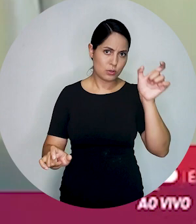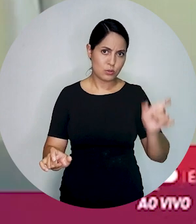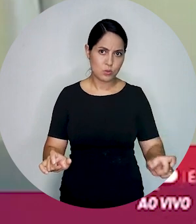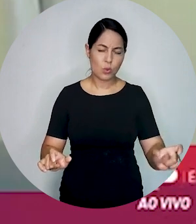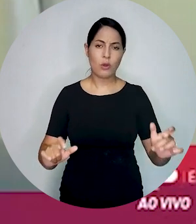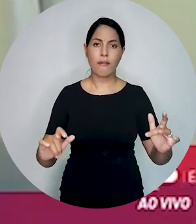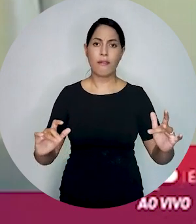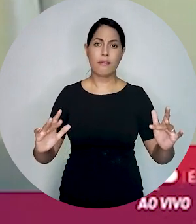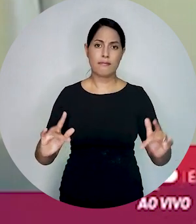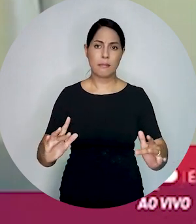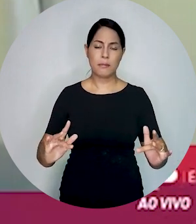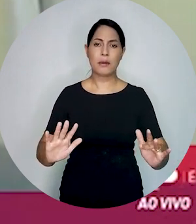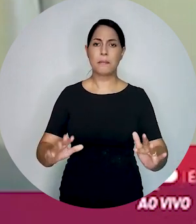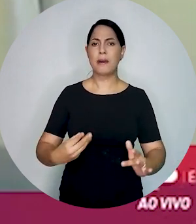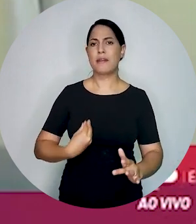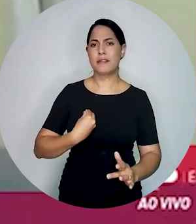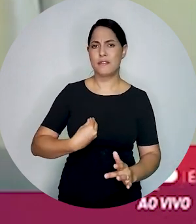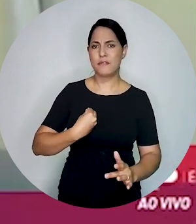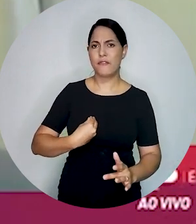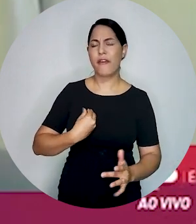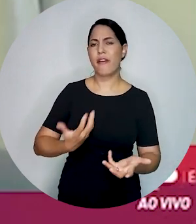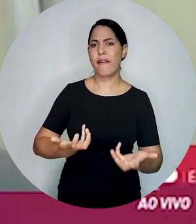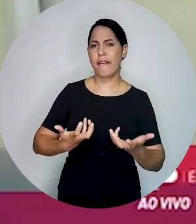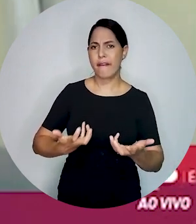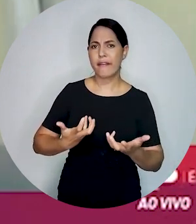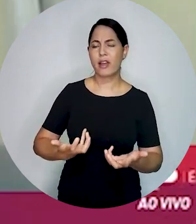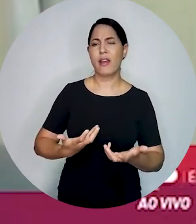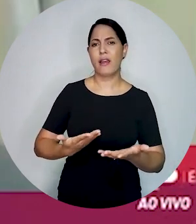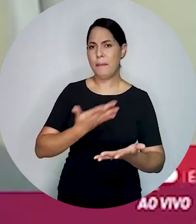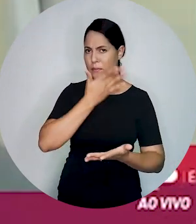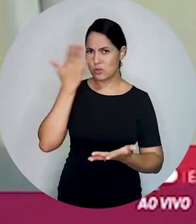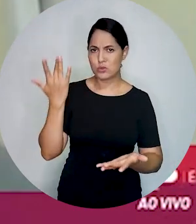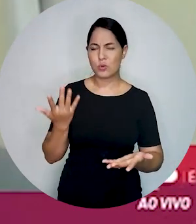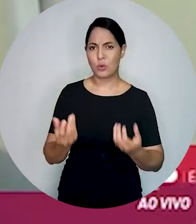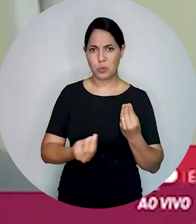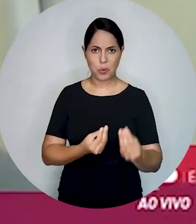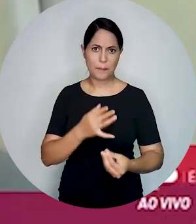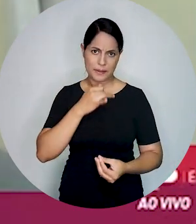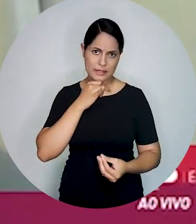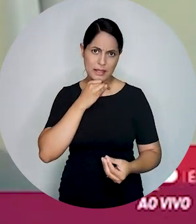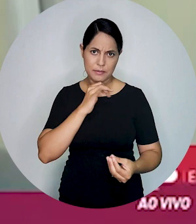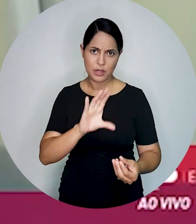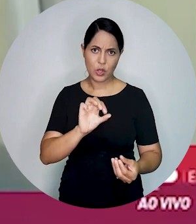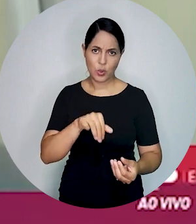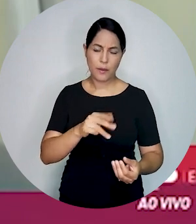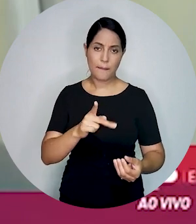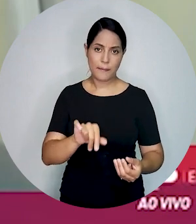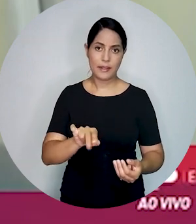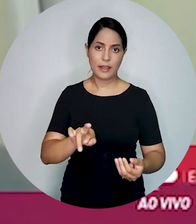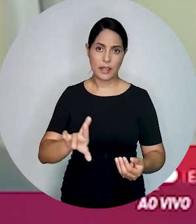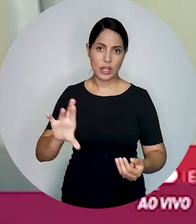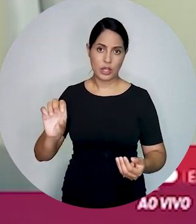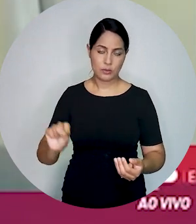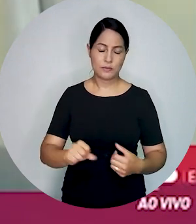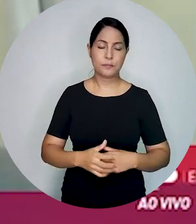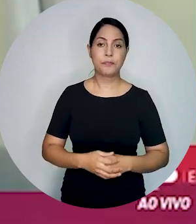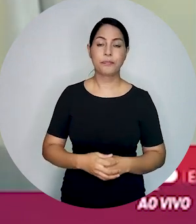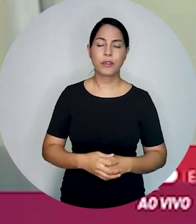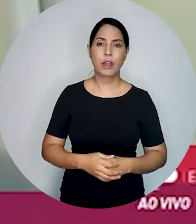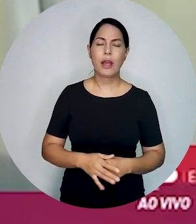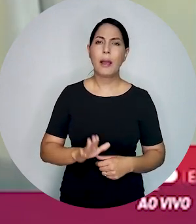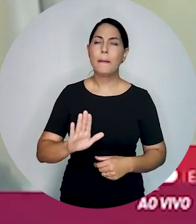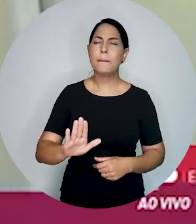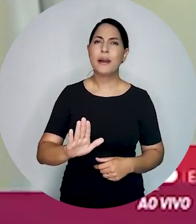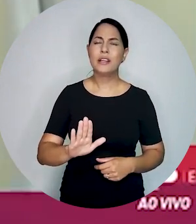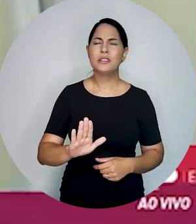da conjugalidade em sentido amplo, não só casados, mas também companheiros. Ora, fica clara nessa